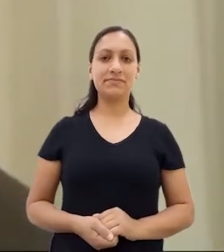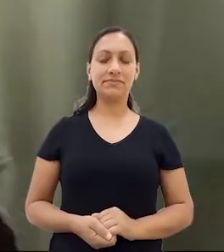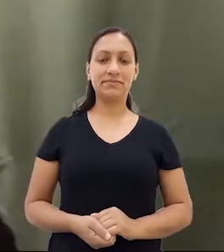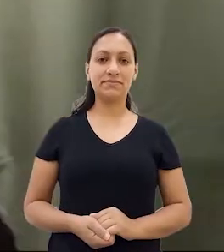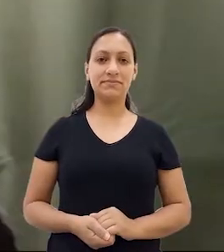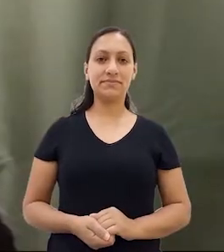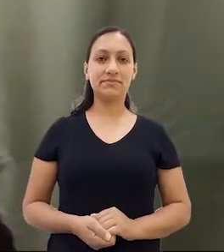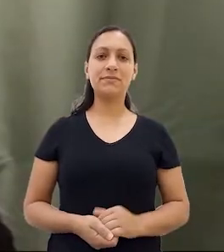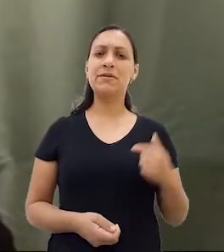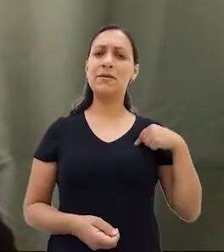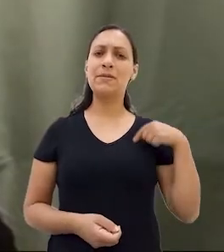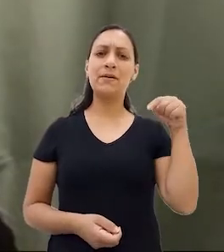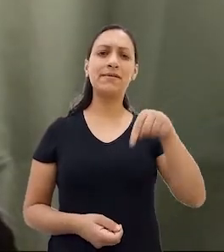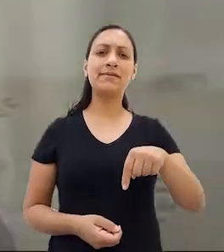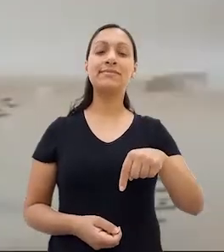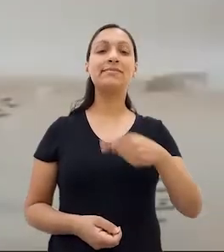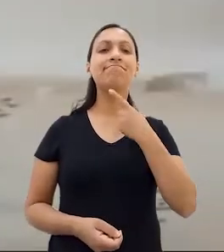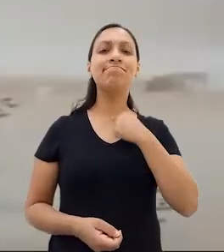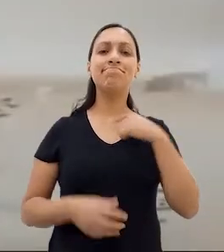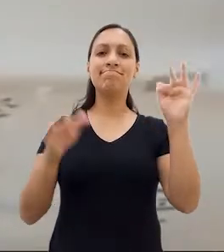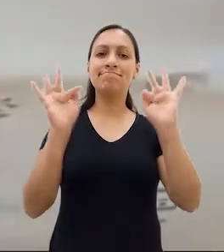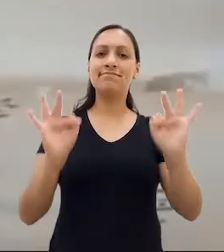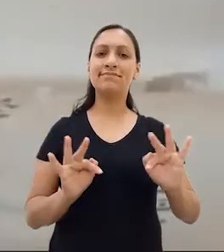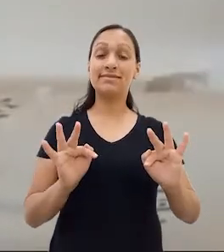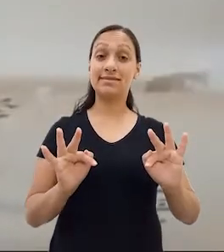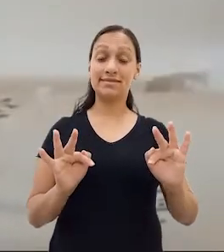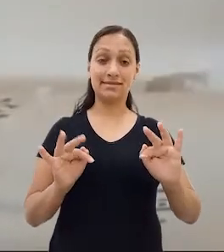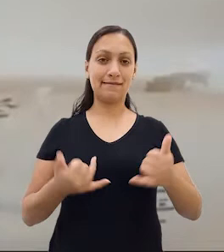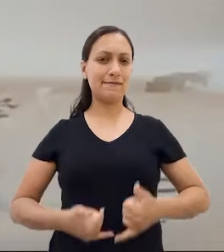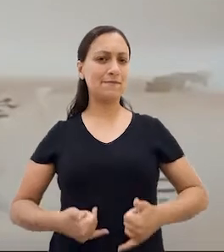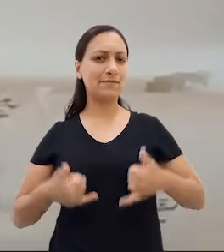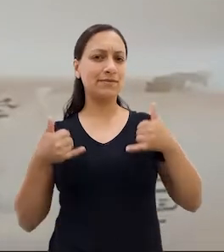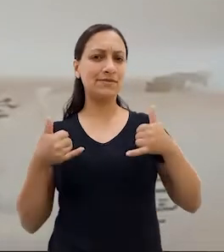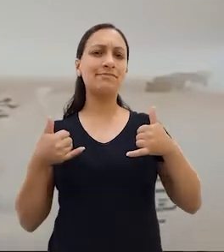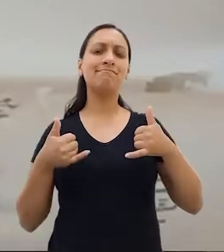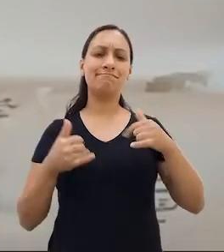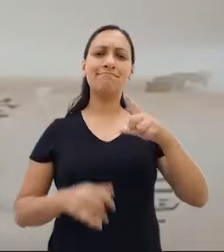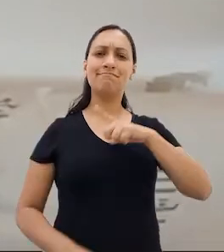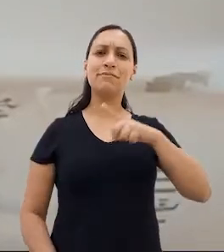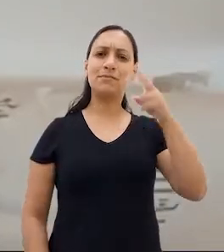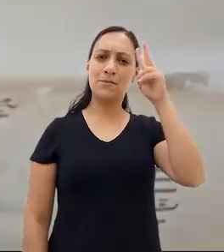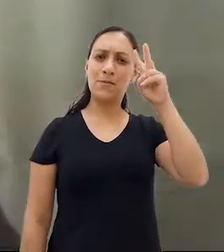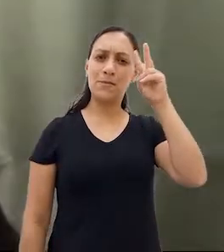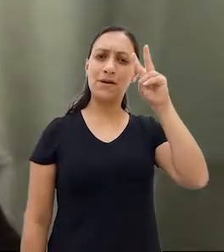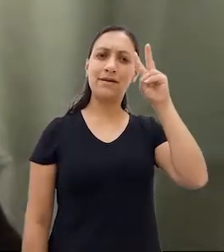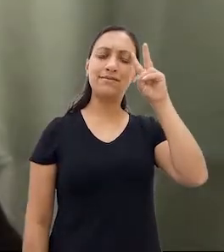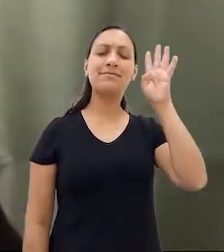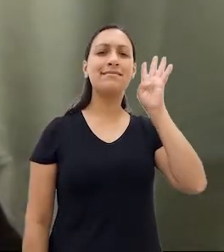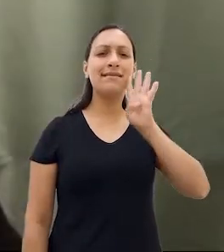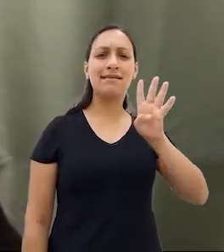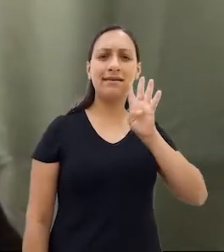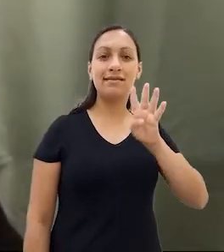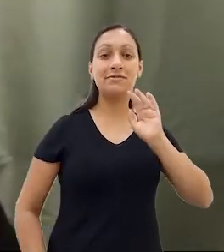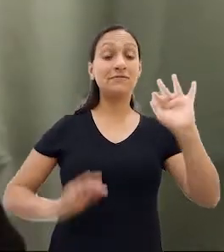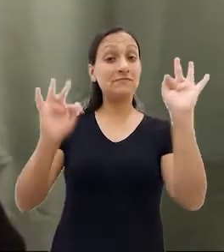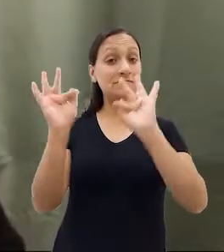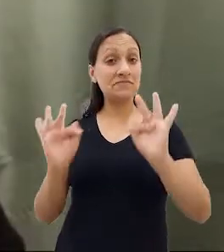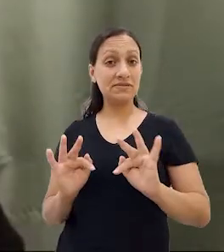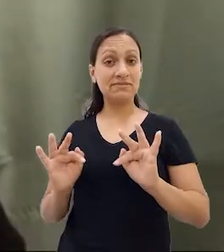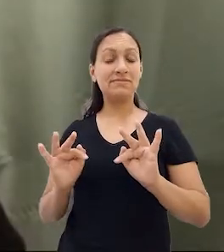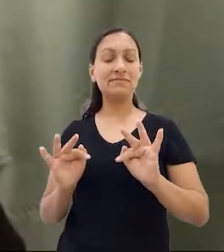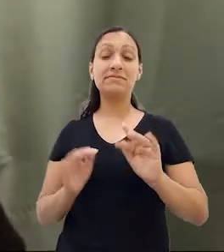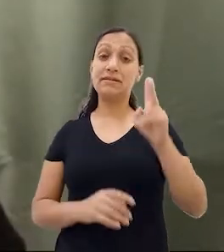The Dogs. Passando aqui para desejar um feliz aniversário, a gente tem muitas memórias bacanas aí. Feliz por lembrar da